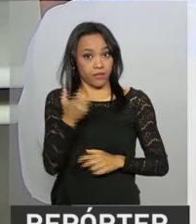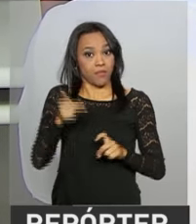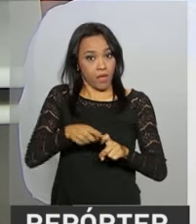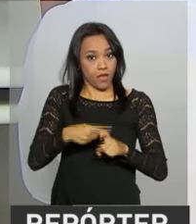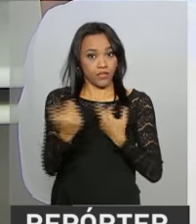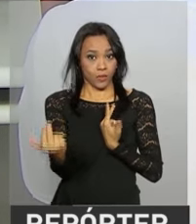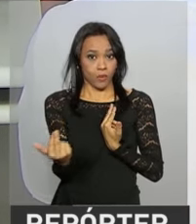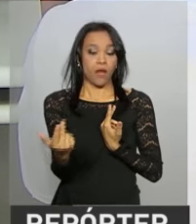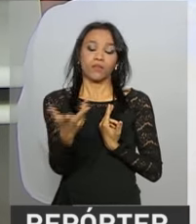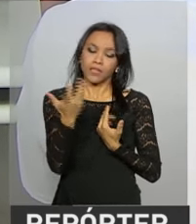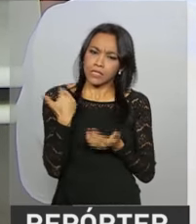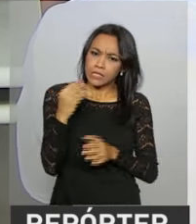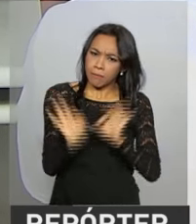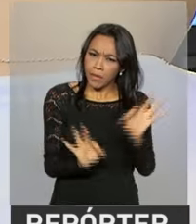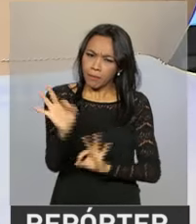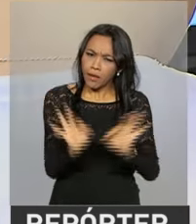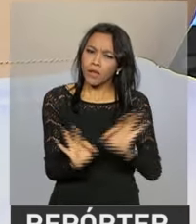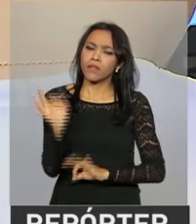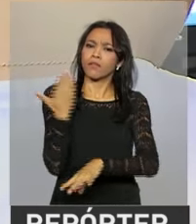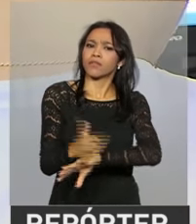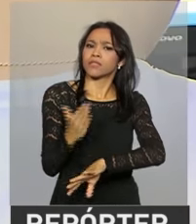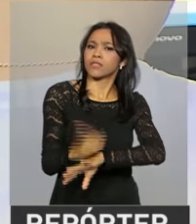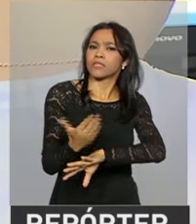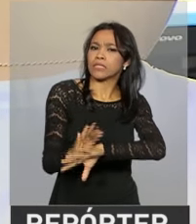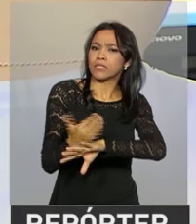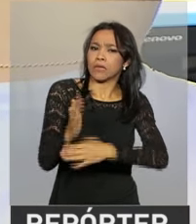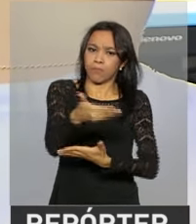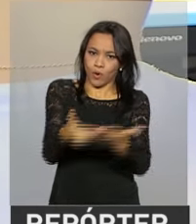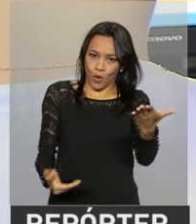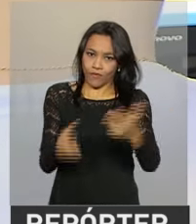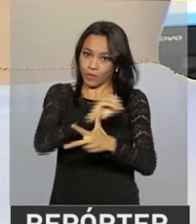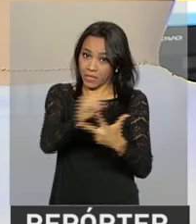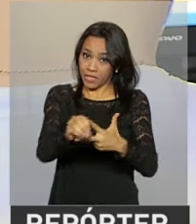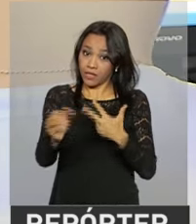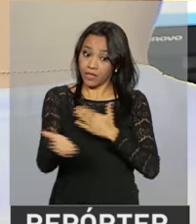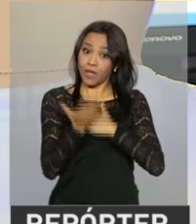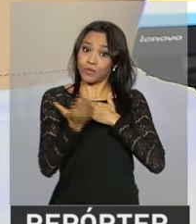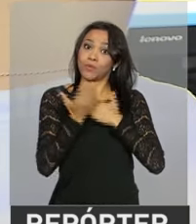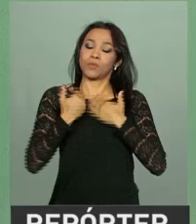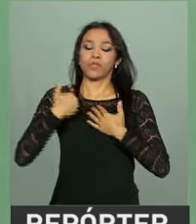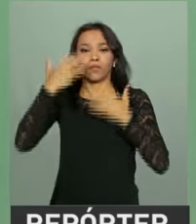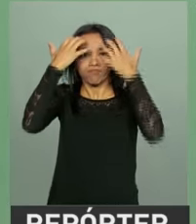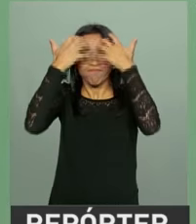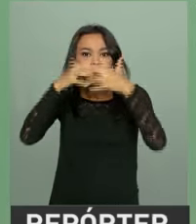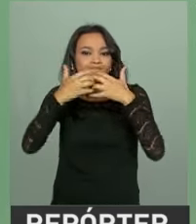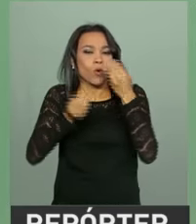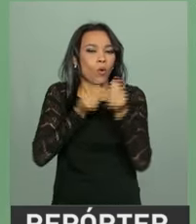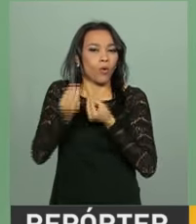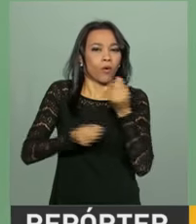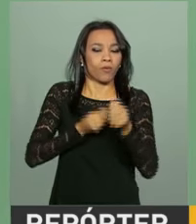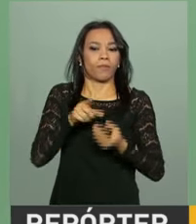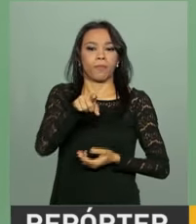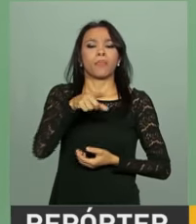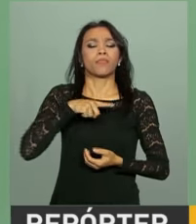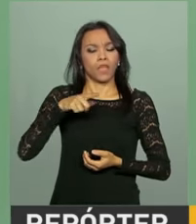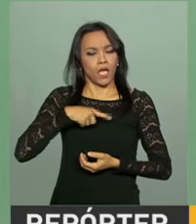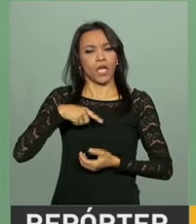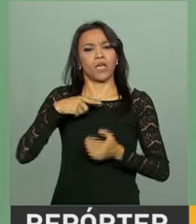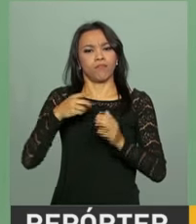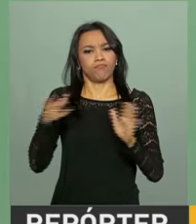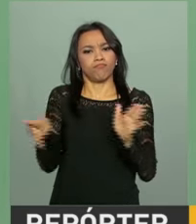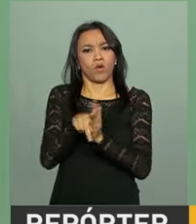se preparando para fazer o simulado do Enem que testa os conhecimentos e treina os alunos para o exame eu tenho uma rotina de estudo